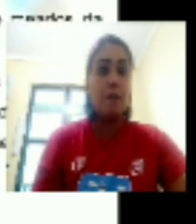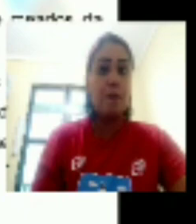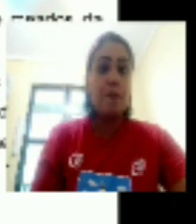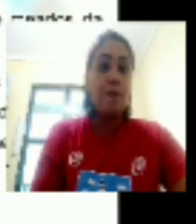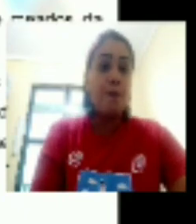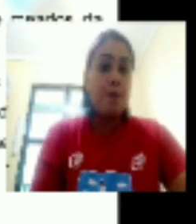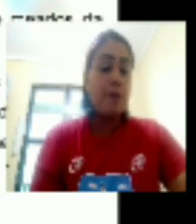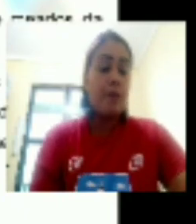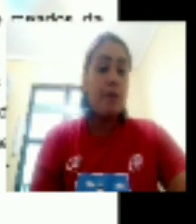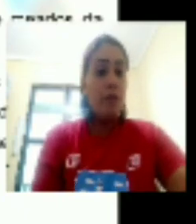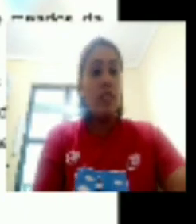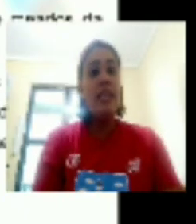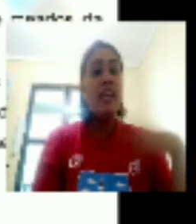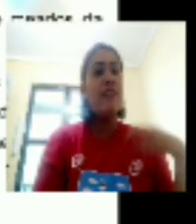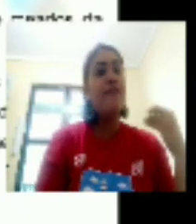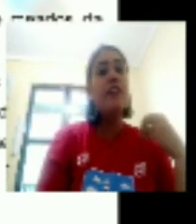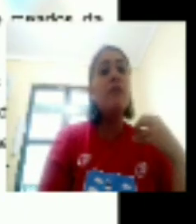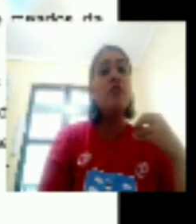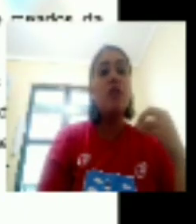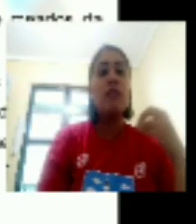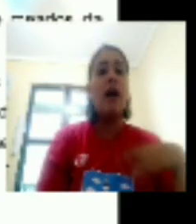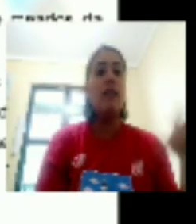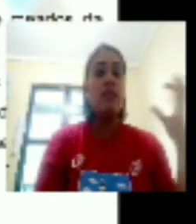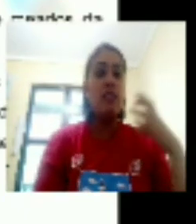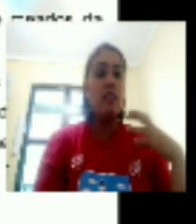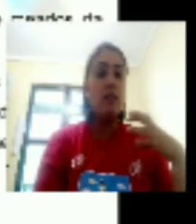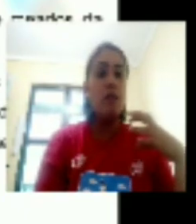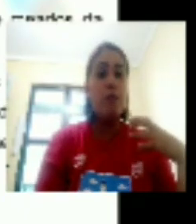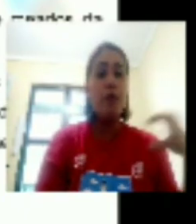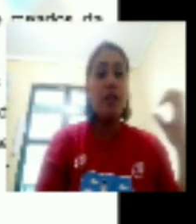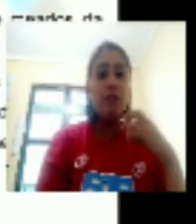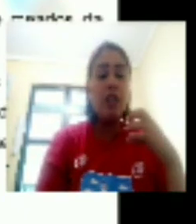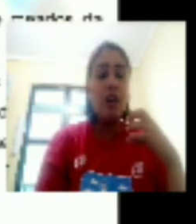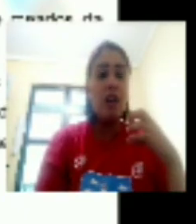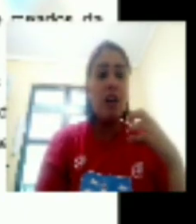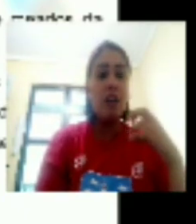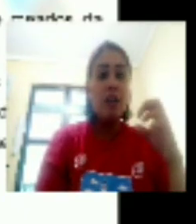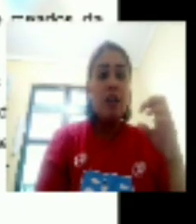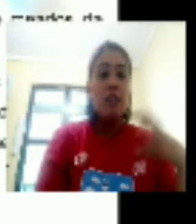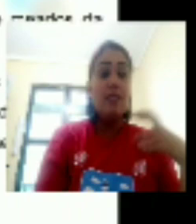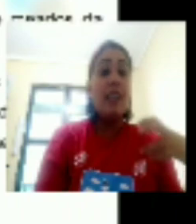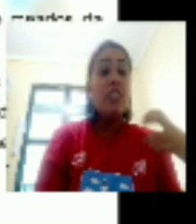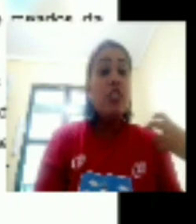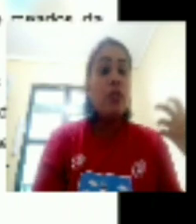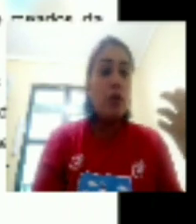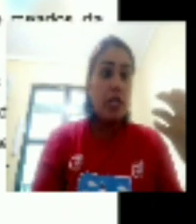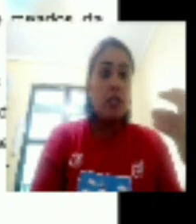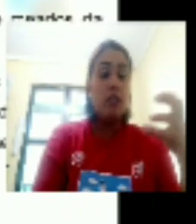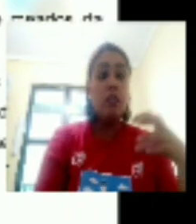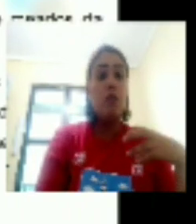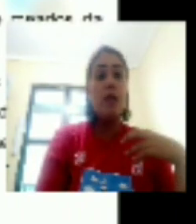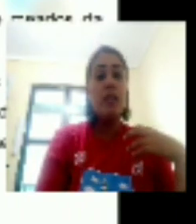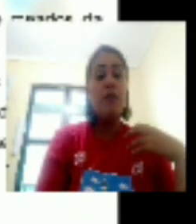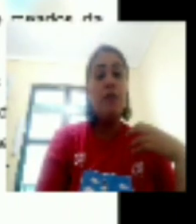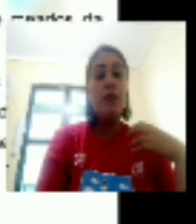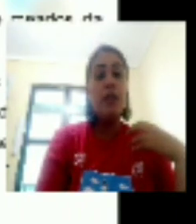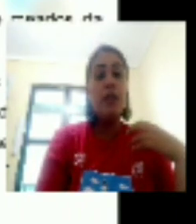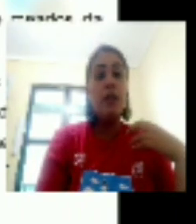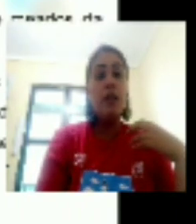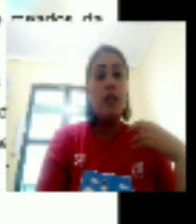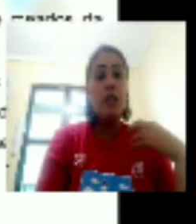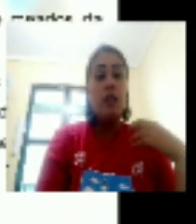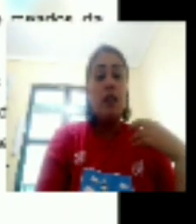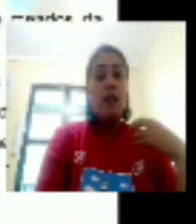caridade. E aí vamos voltar, assim, um pouquinho da história, de como é que